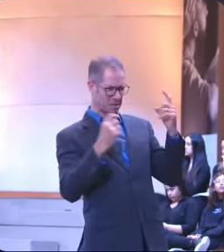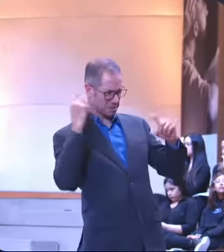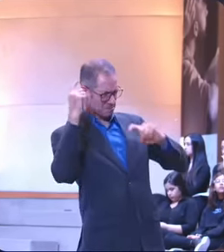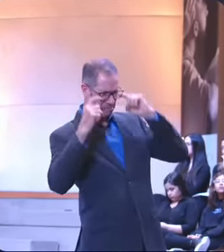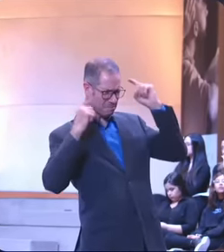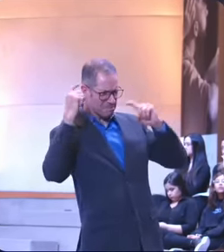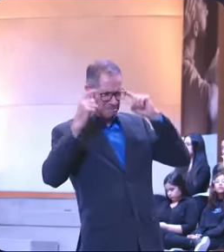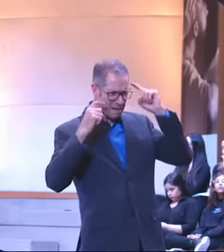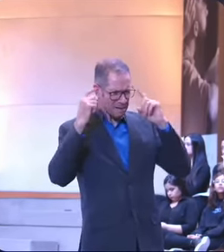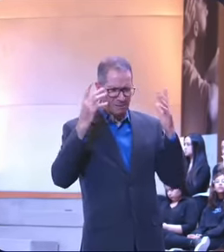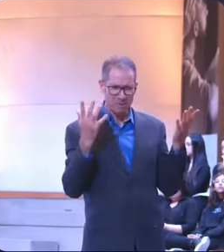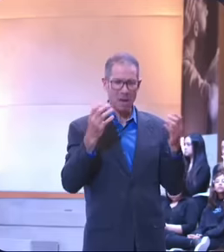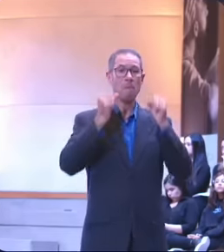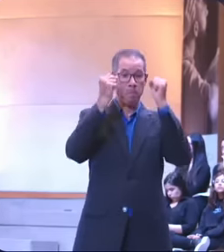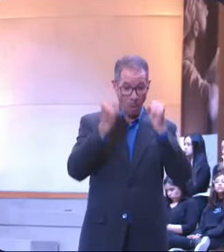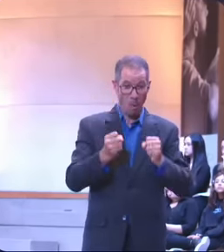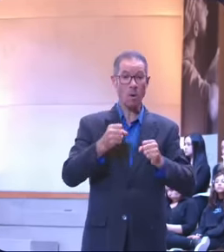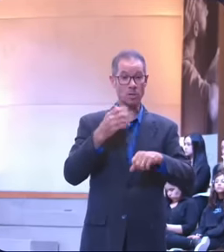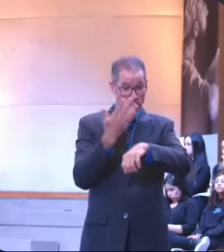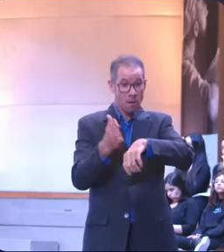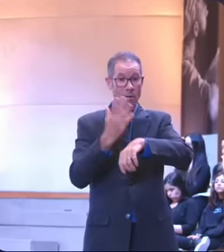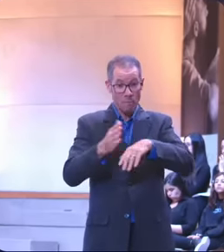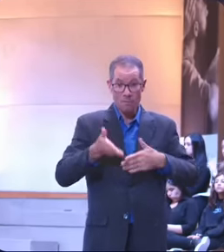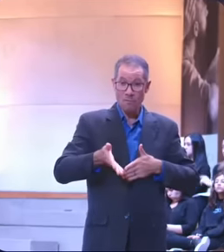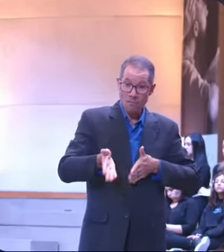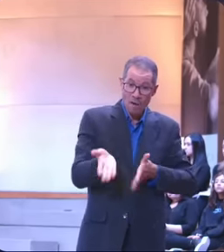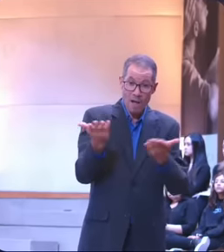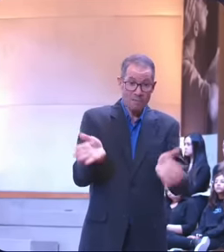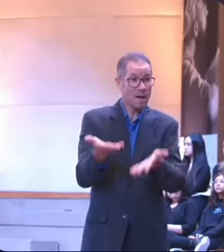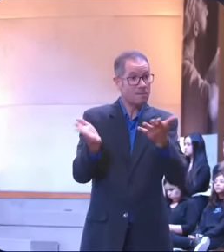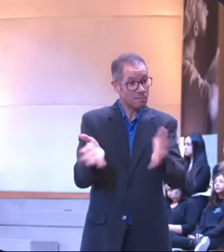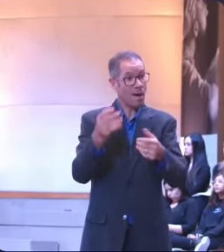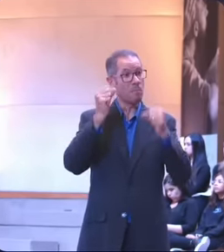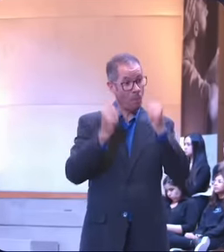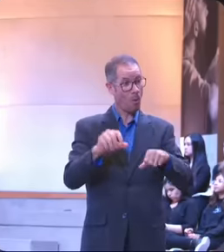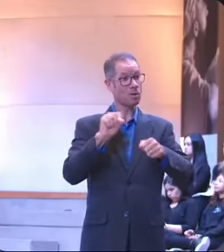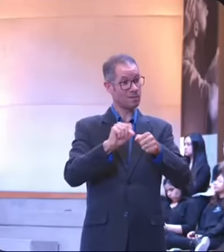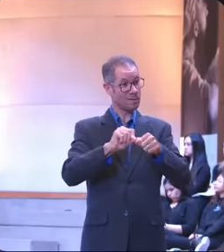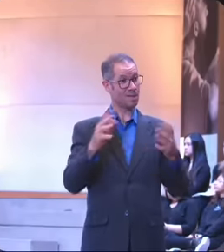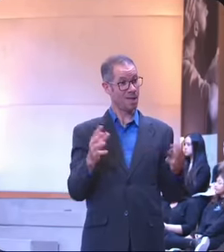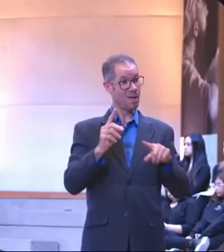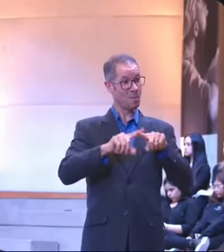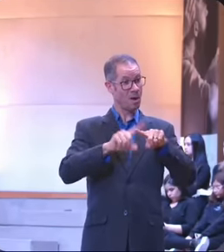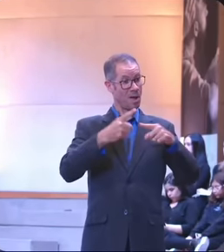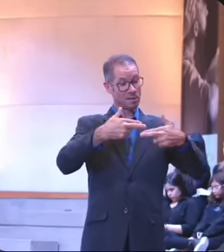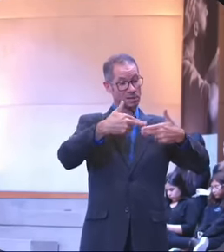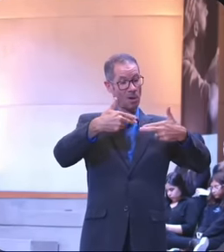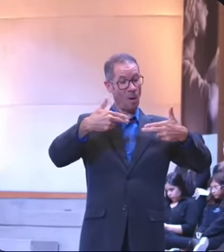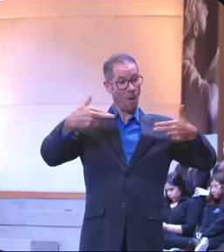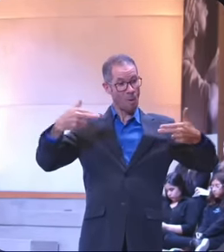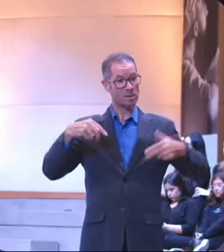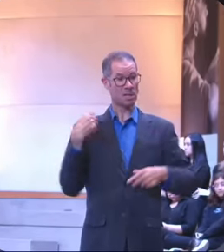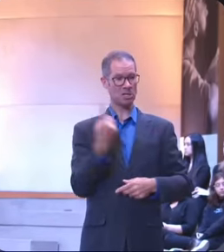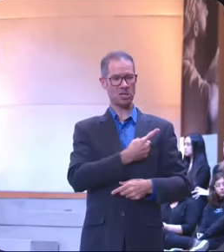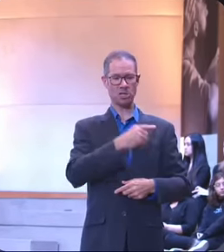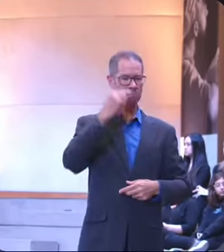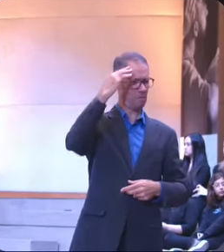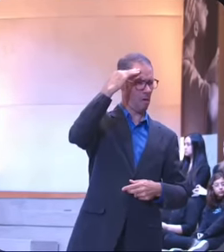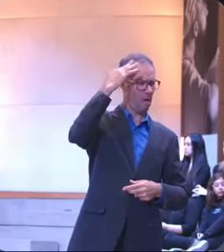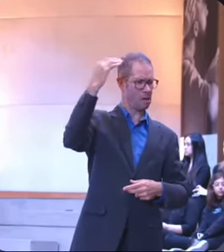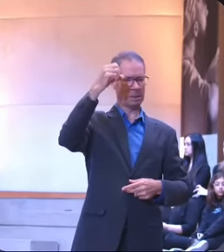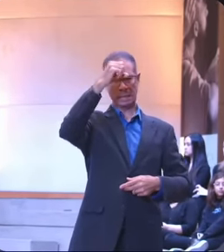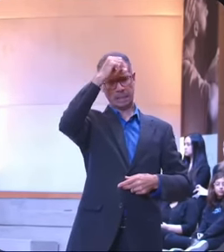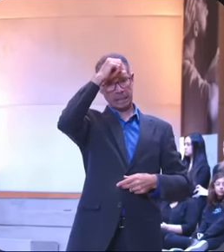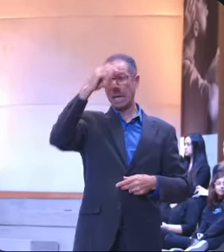maluca, pode fazer. Pode fazer. Porque as coisas que a gente não imagina que Ele